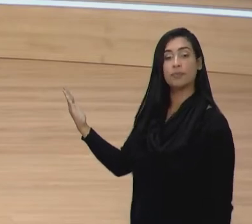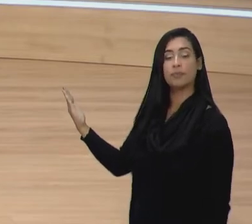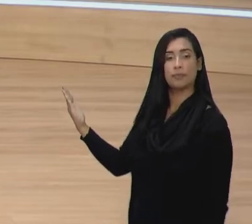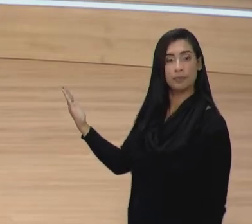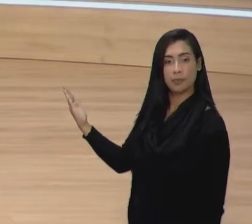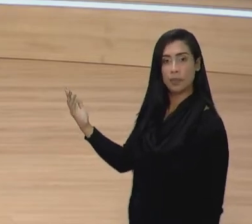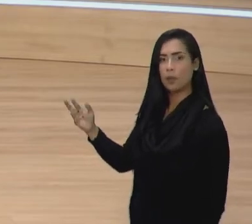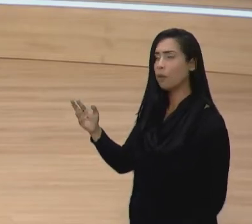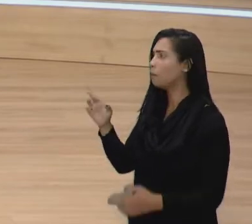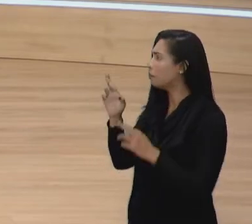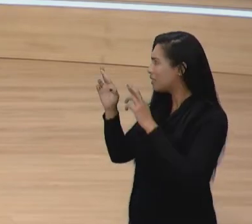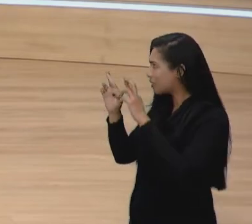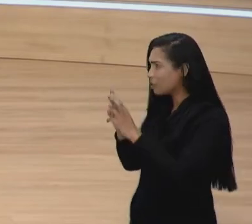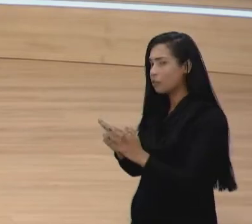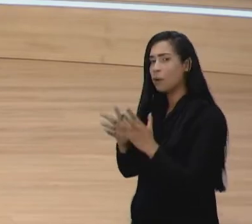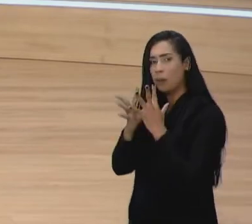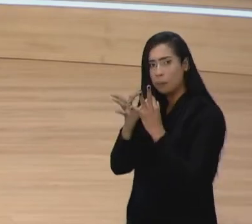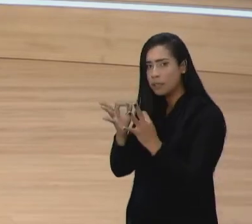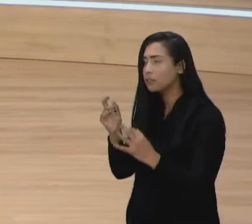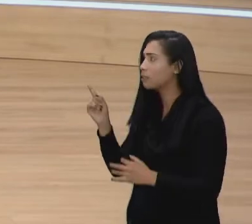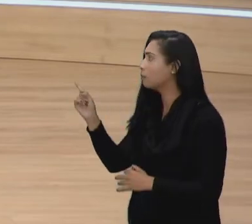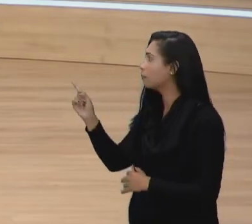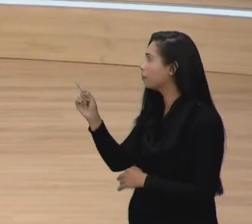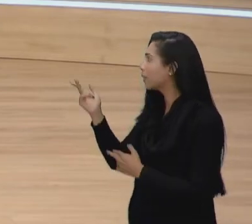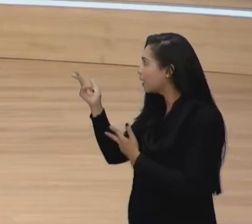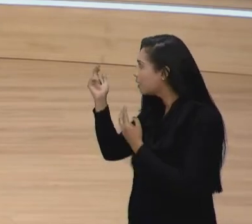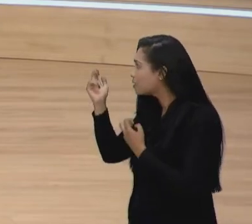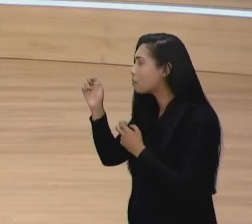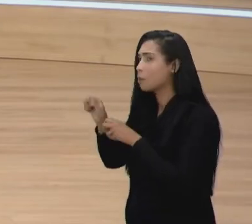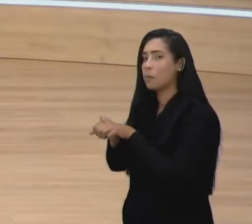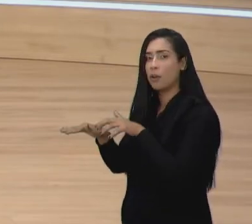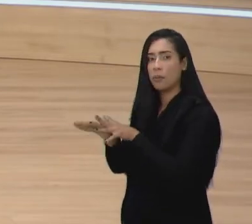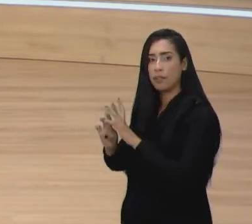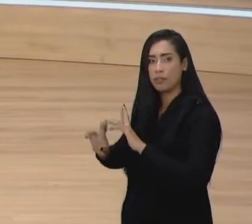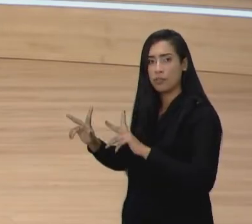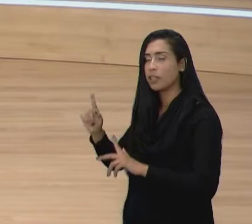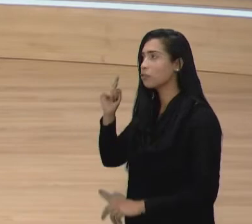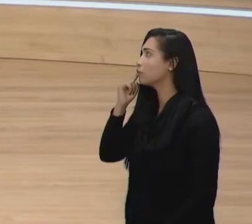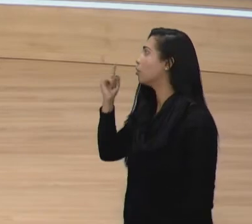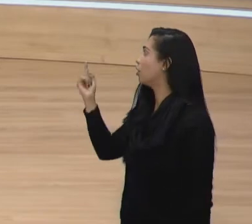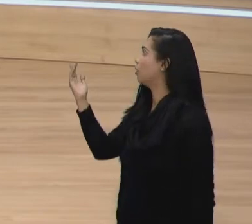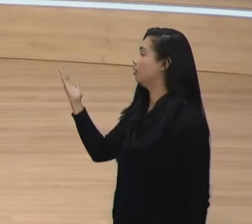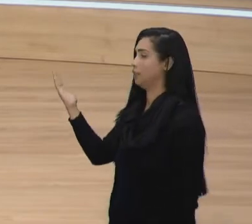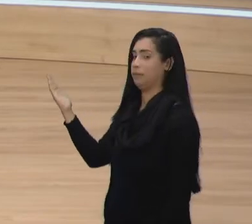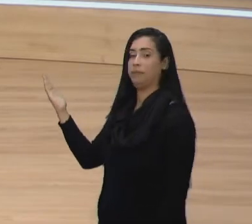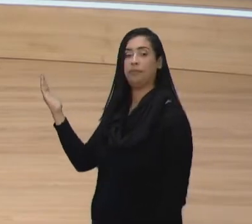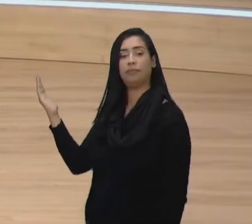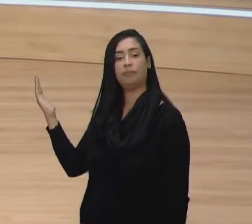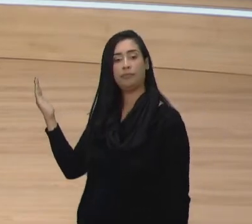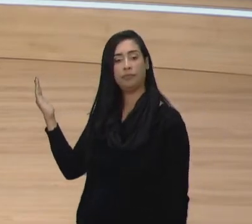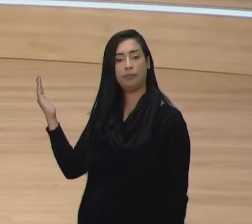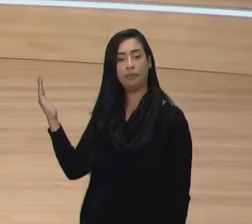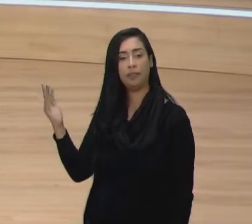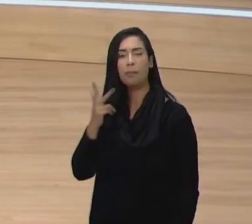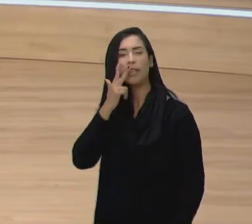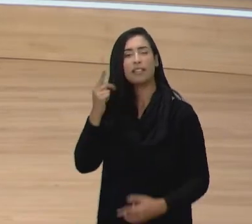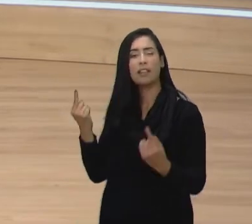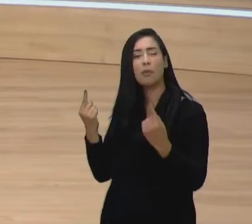que eu vou para um lado e ela vai para o outro? A minha perna esquerda com a direita dela. Então, aqui nós vamos em oposição.